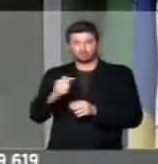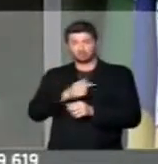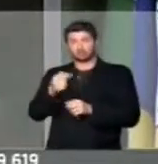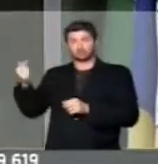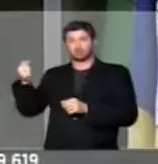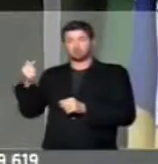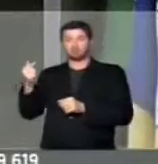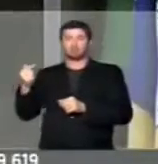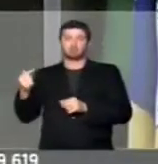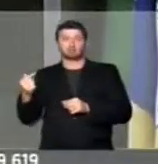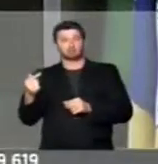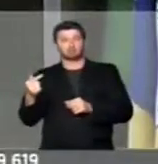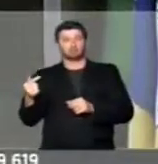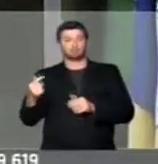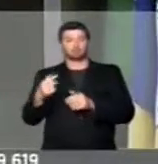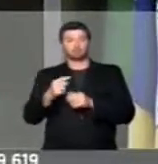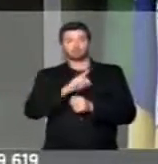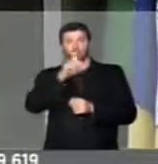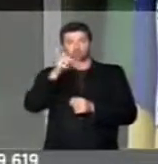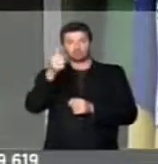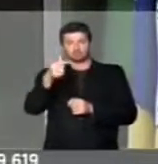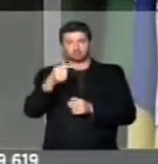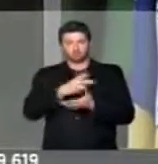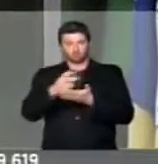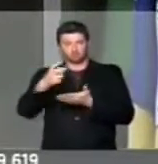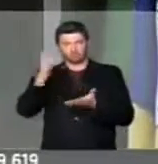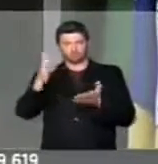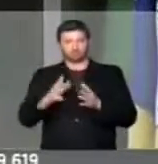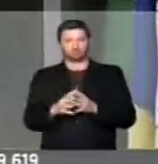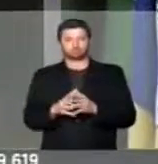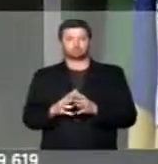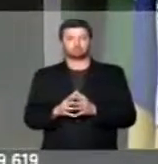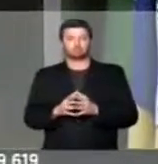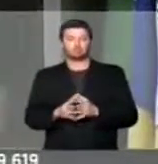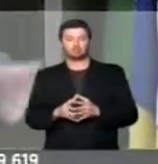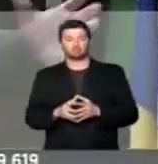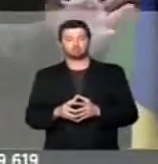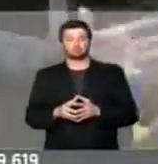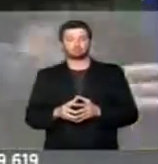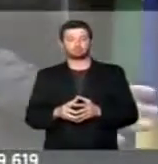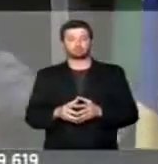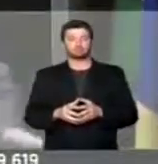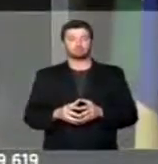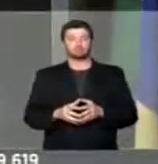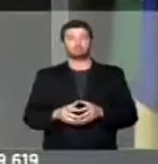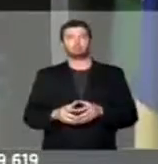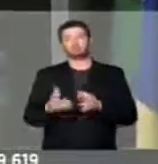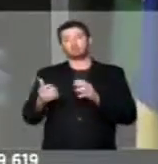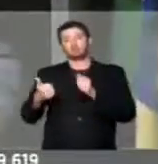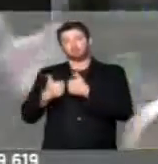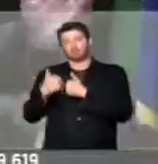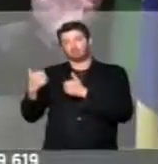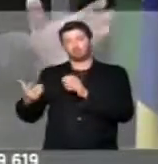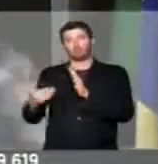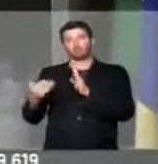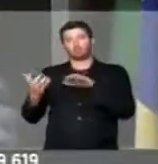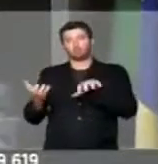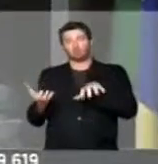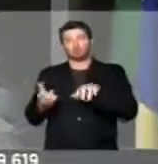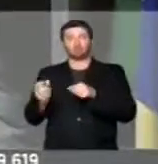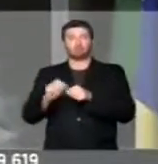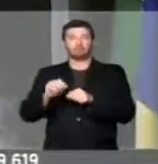semana na semana do dia 17 quiseram lá popular o parlamento fazer